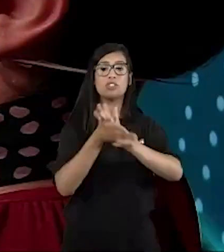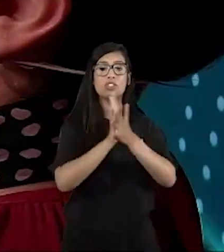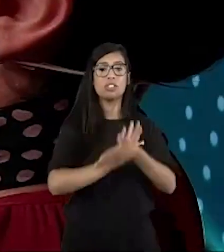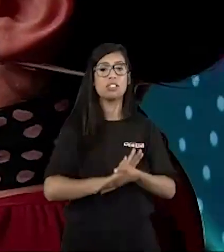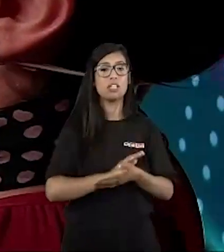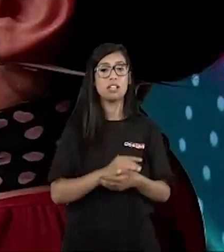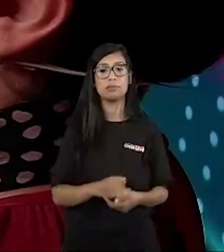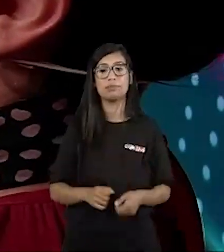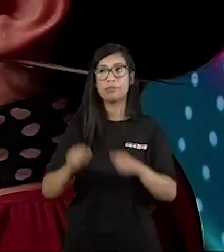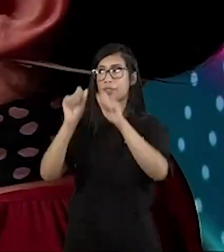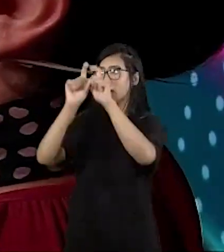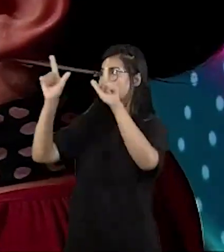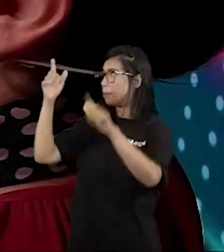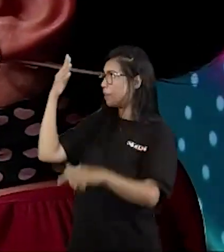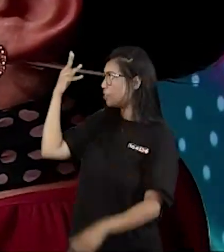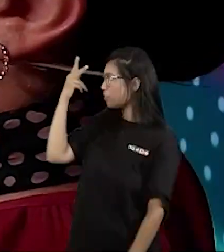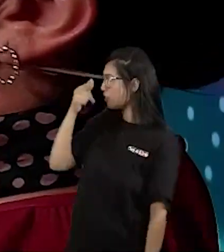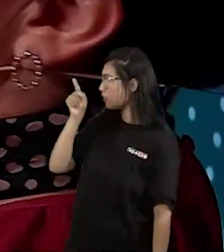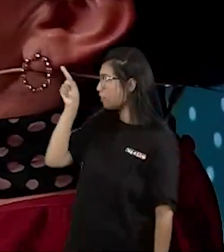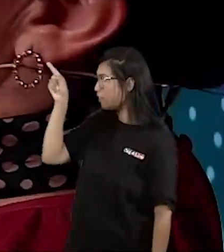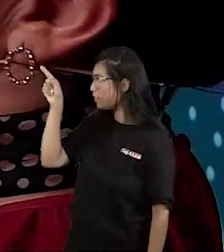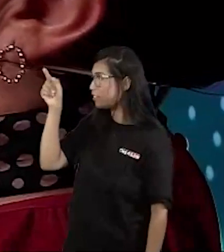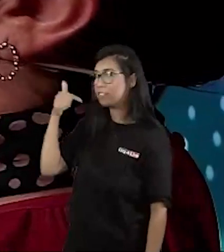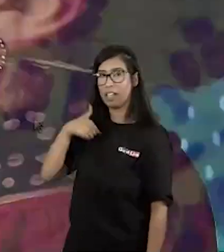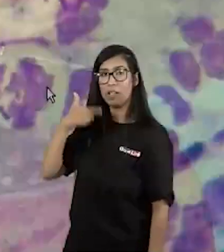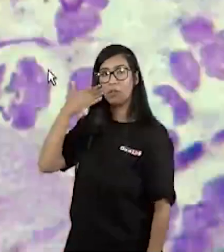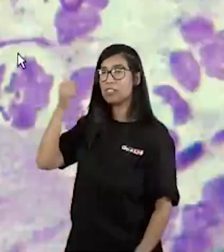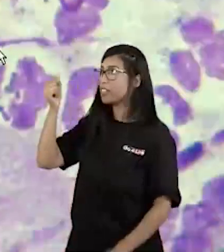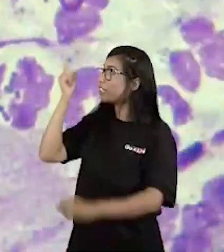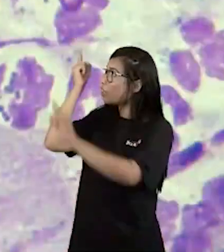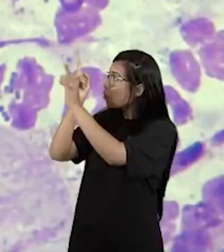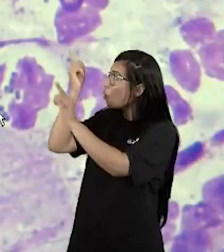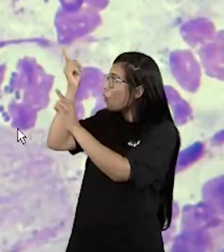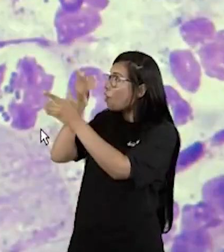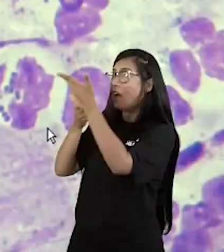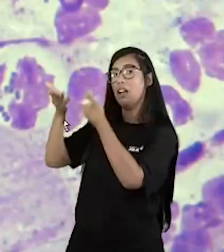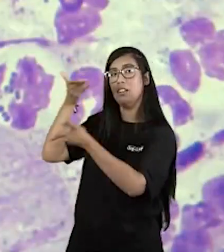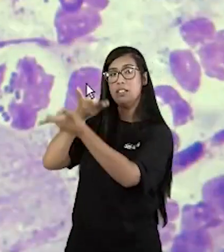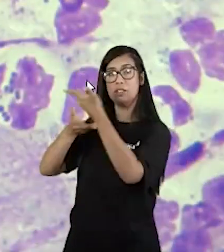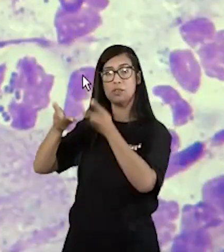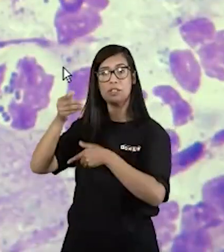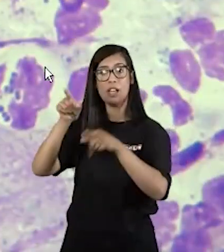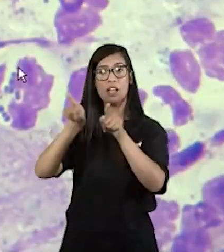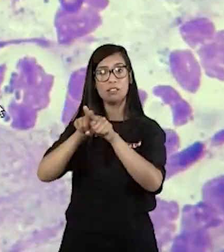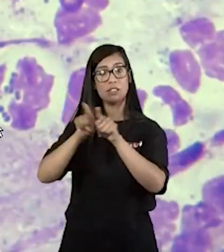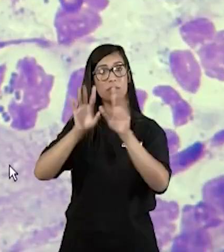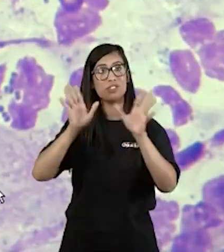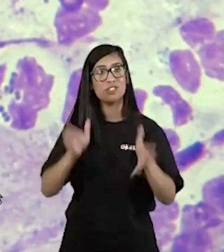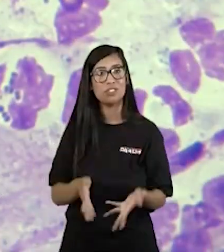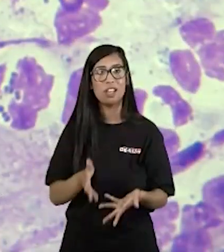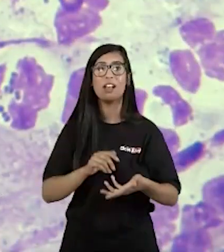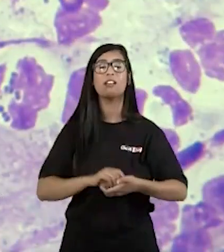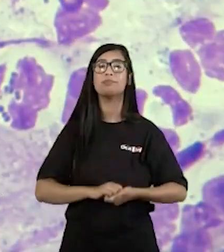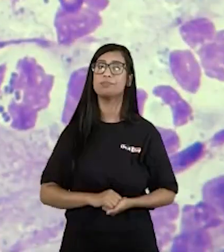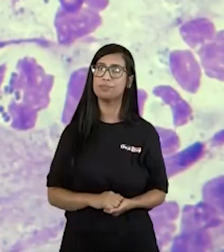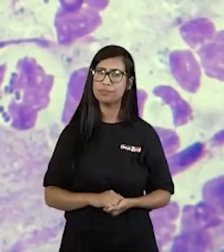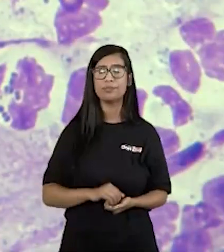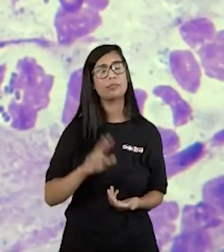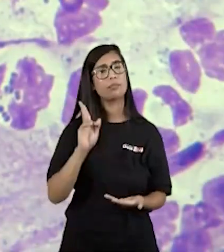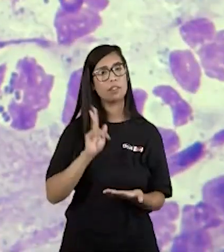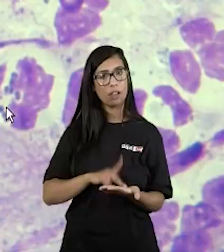linda. Essa imagem estabelece o diagnóstico. É uma imagem de fagocitose. Os cocos estão sendo fagocitados pelo